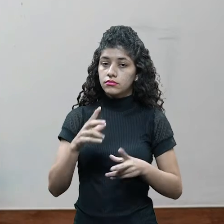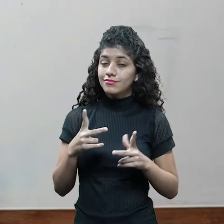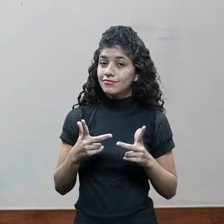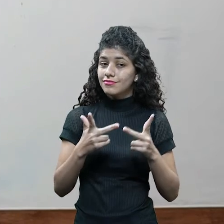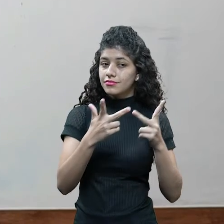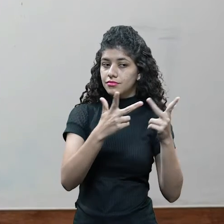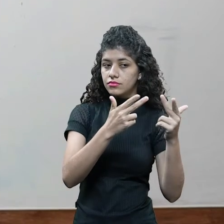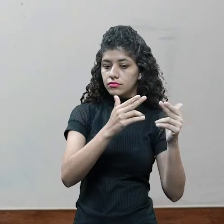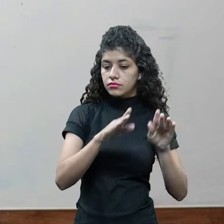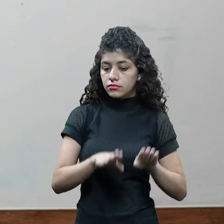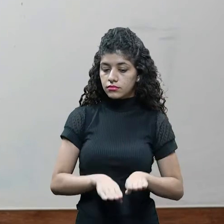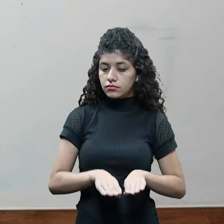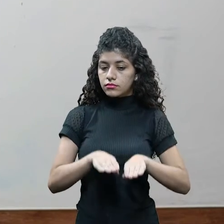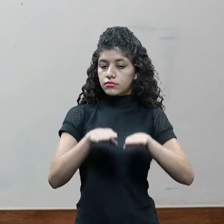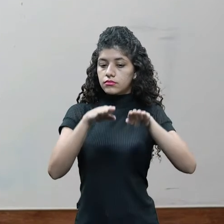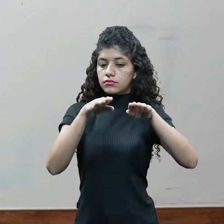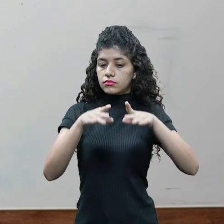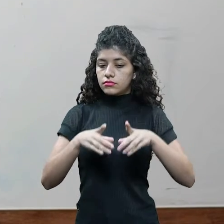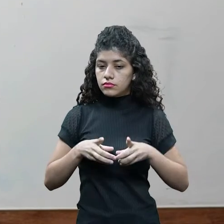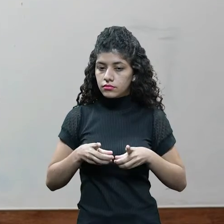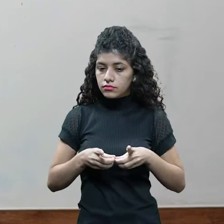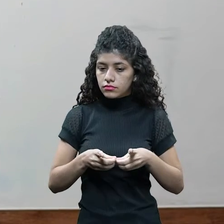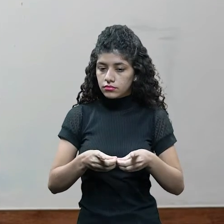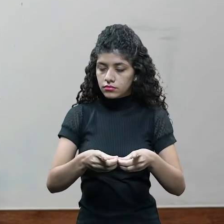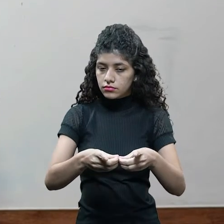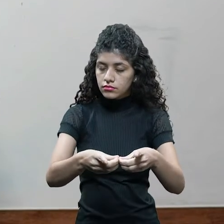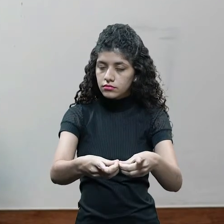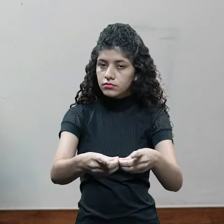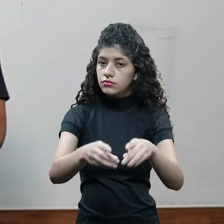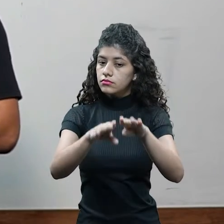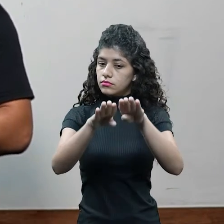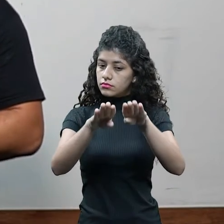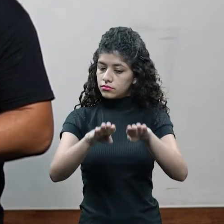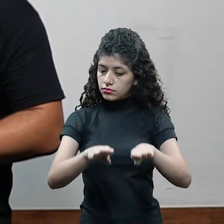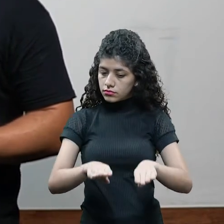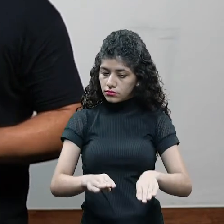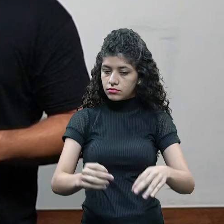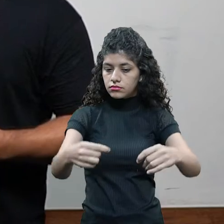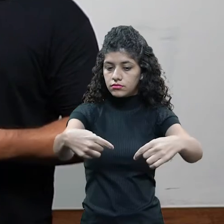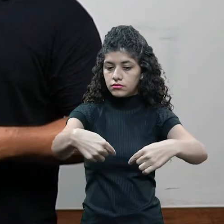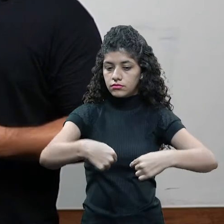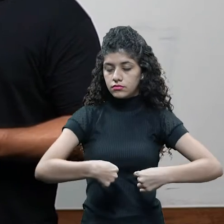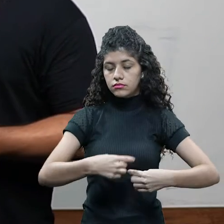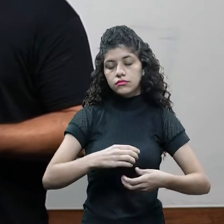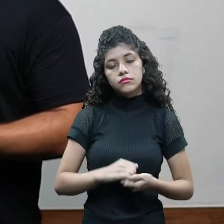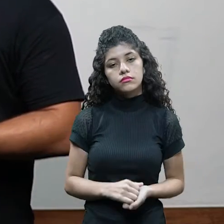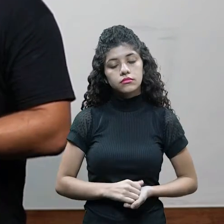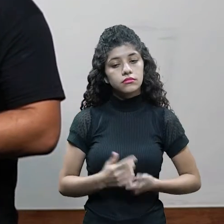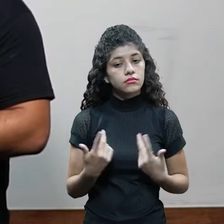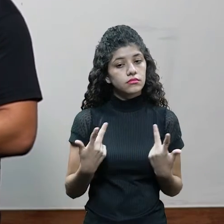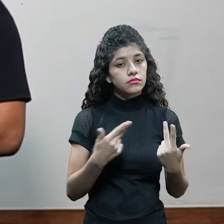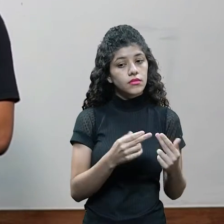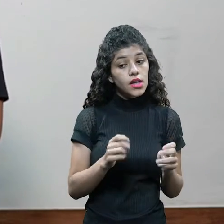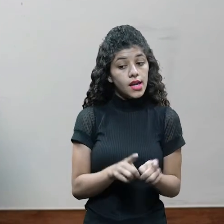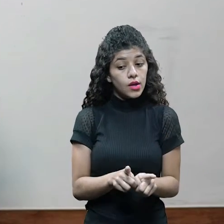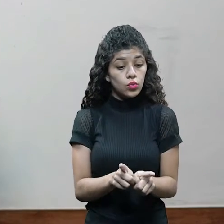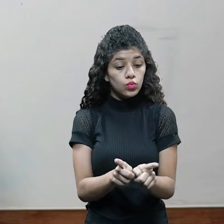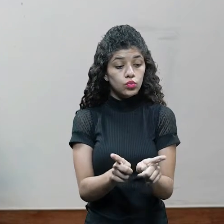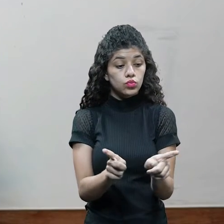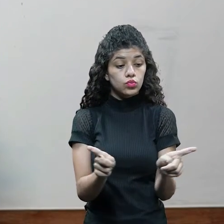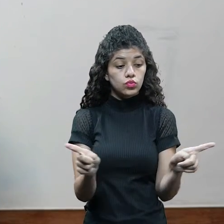mesma direção. As duas vão aumentar ou as duas vão diminuir. E o que seria grandeza